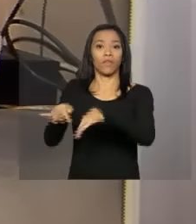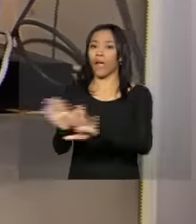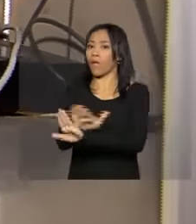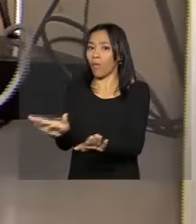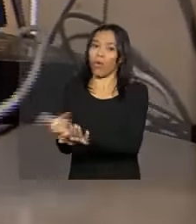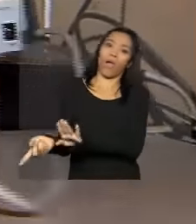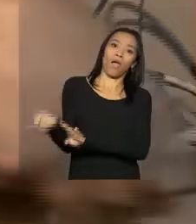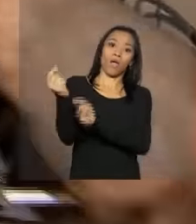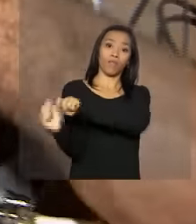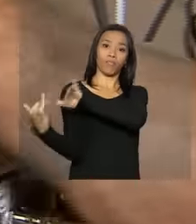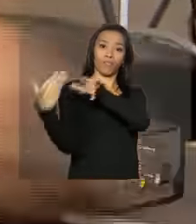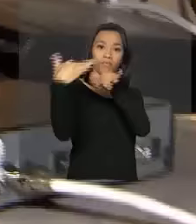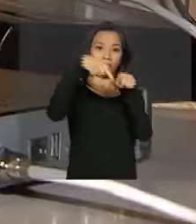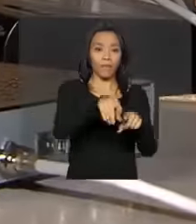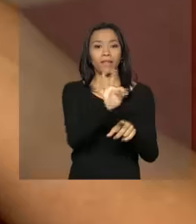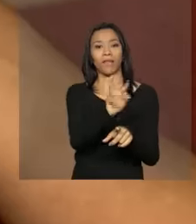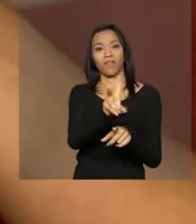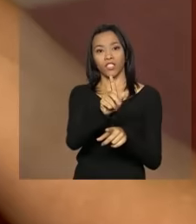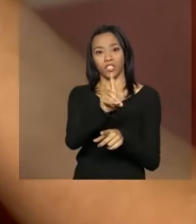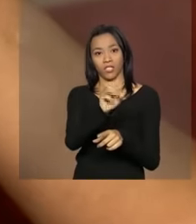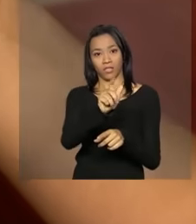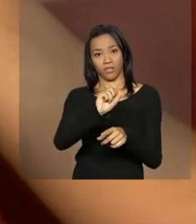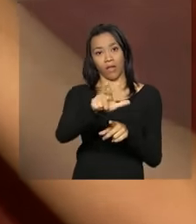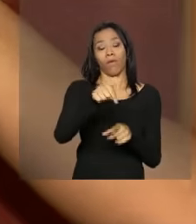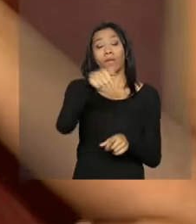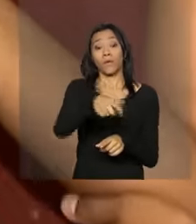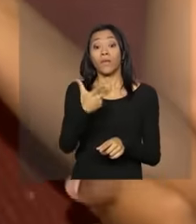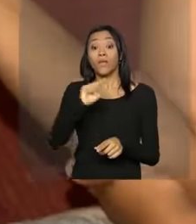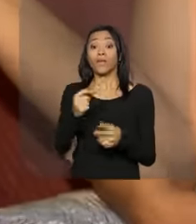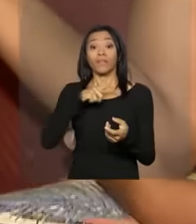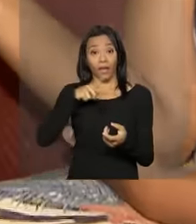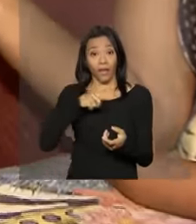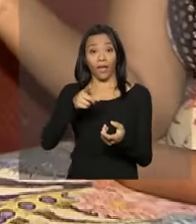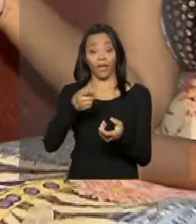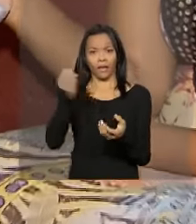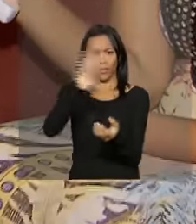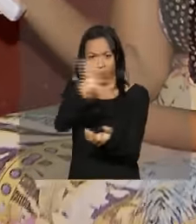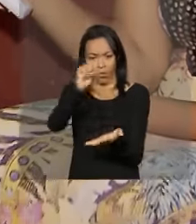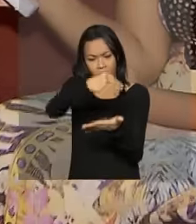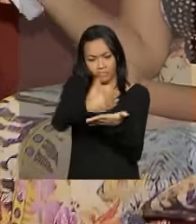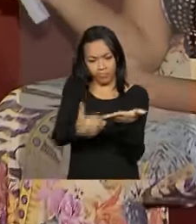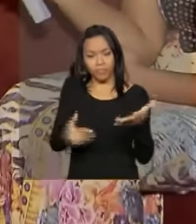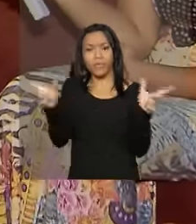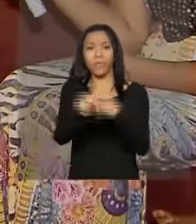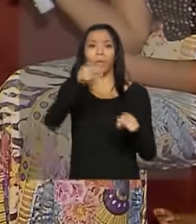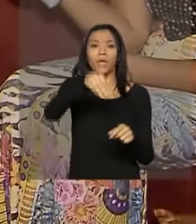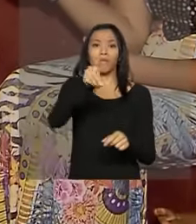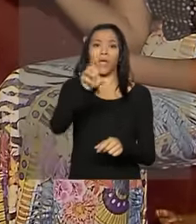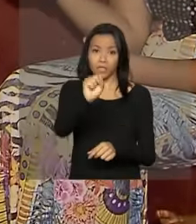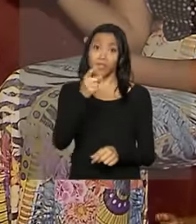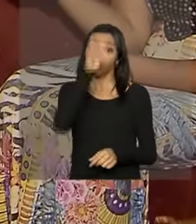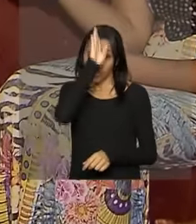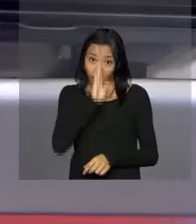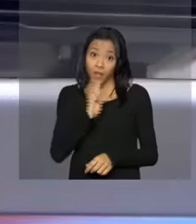Família ou faz parte do cadastro único do Ministério do Desenvolvimento Social e combate à fome pode retirar de graça o